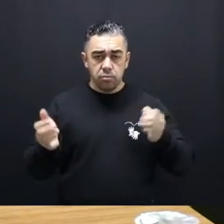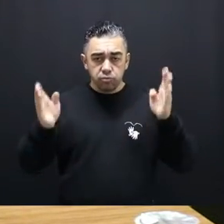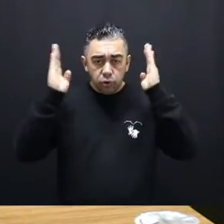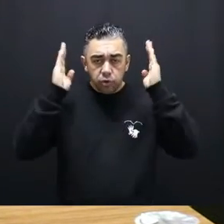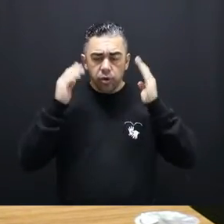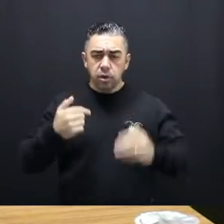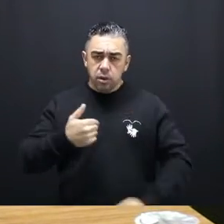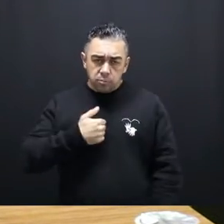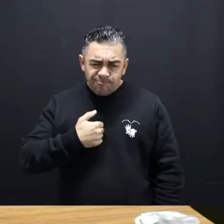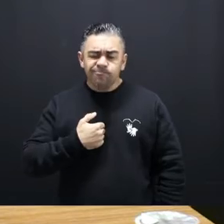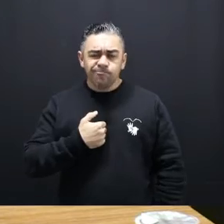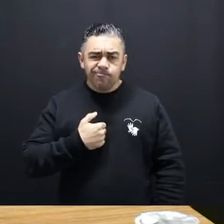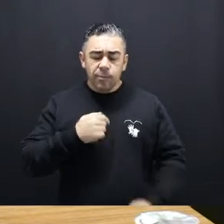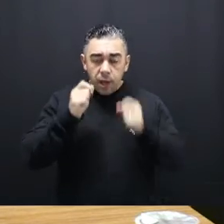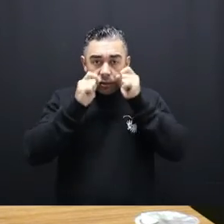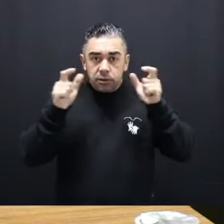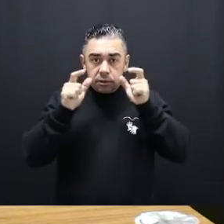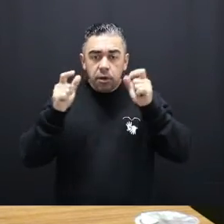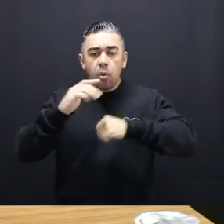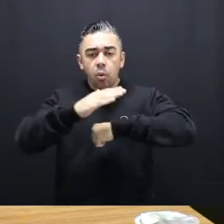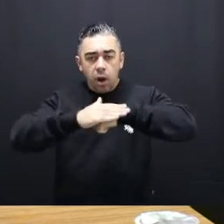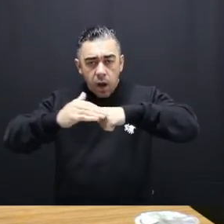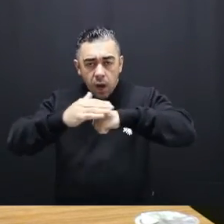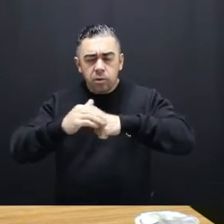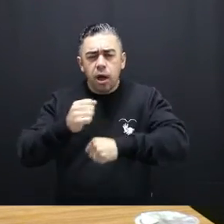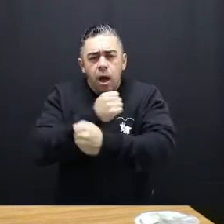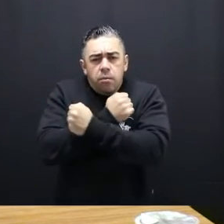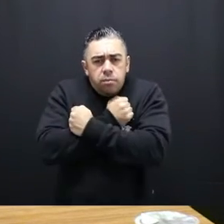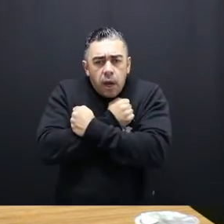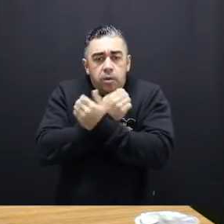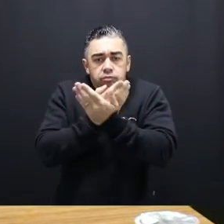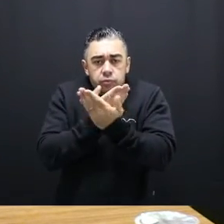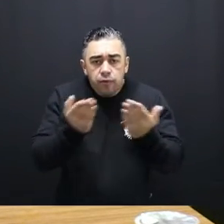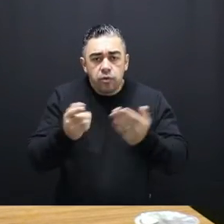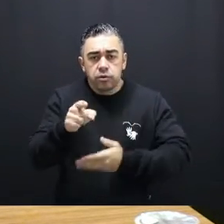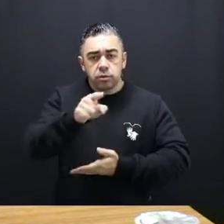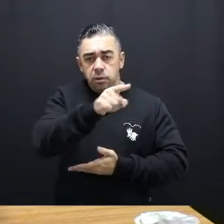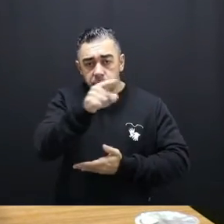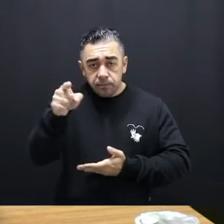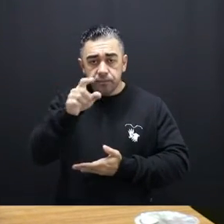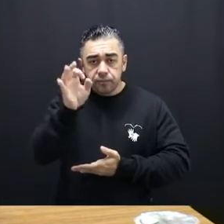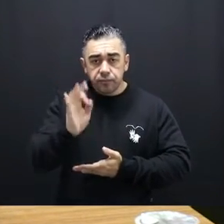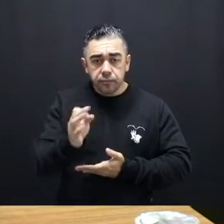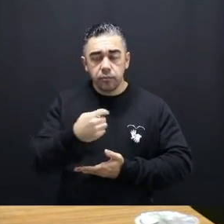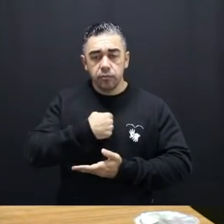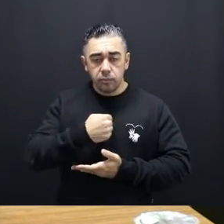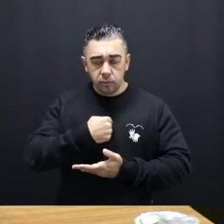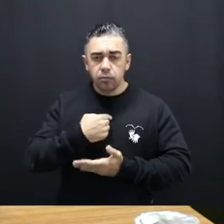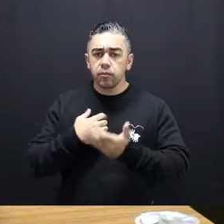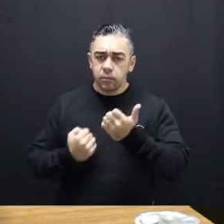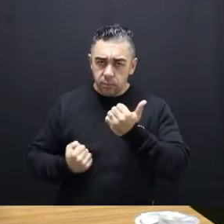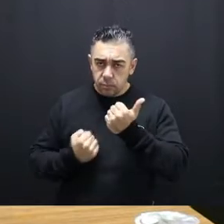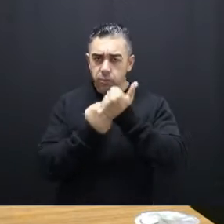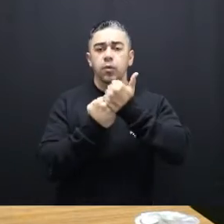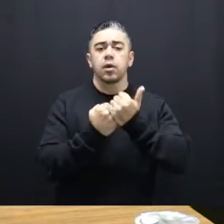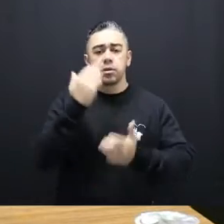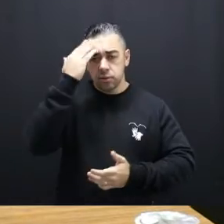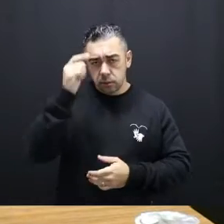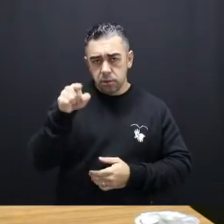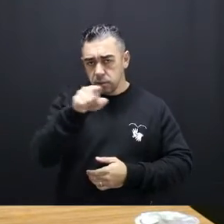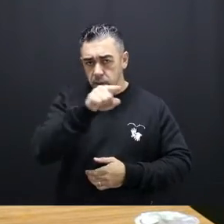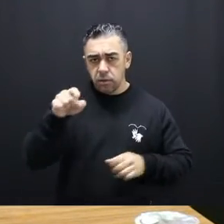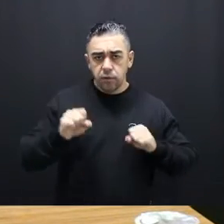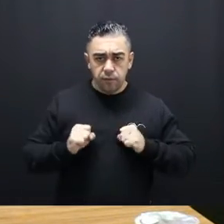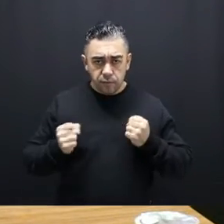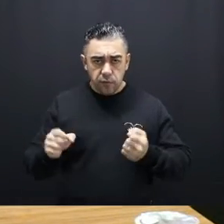de forma muito atenciosa com muito carinho Um grande abraço e o certeza que vocês têm aqui uma pessoa que sabe dedicação de